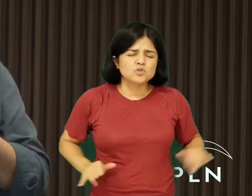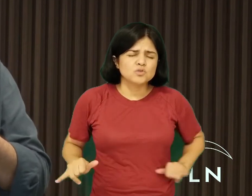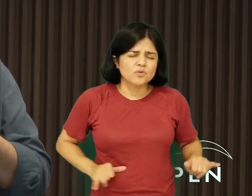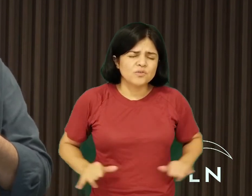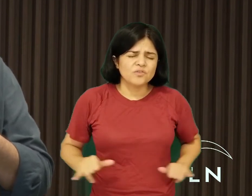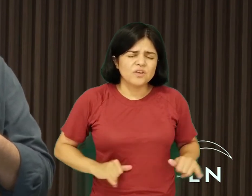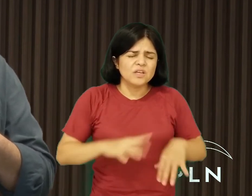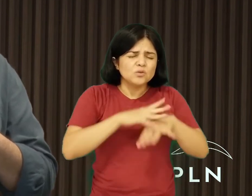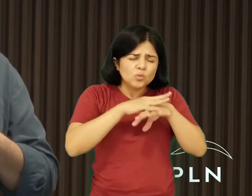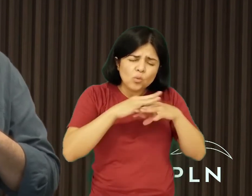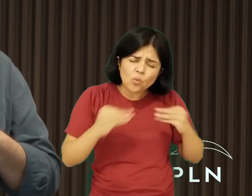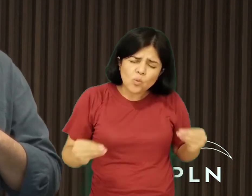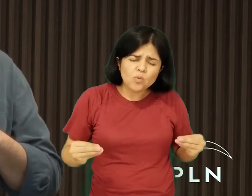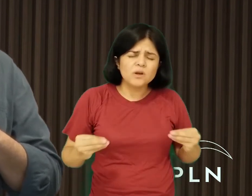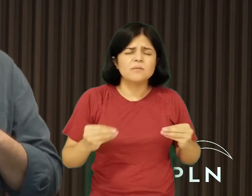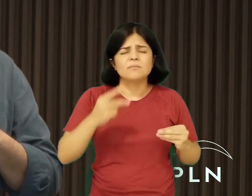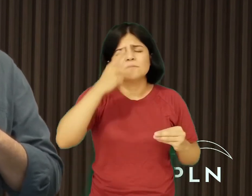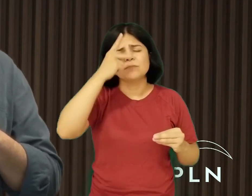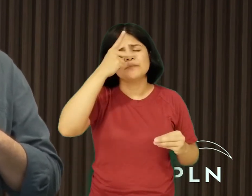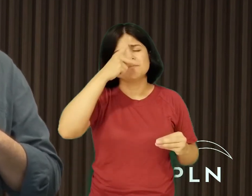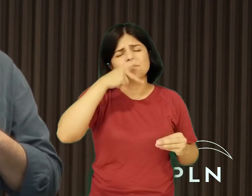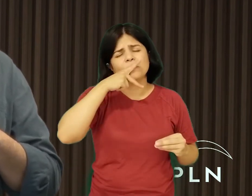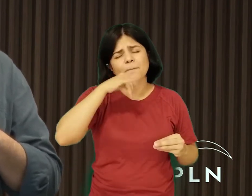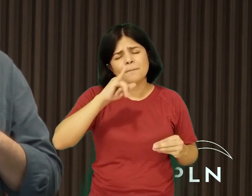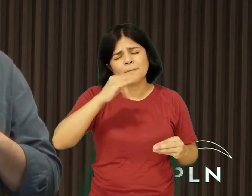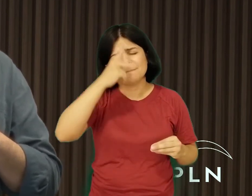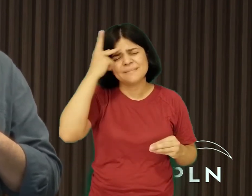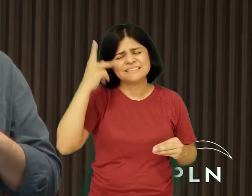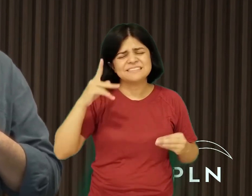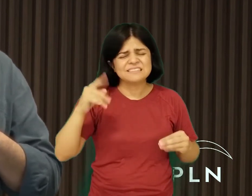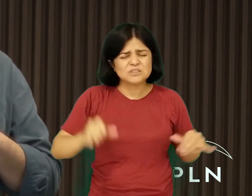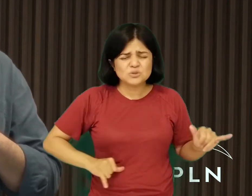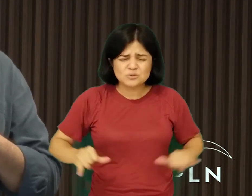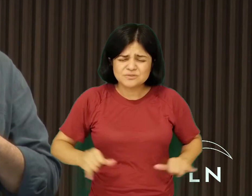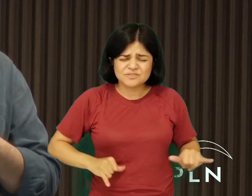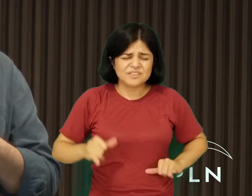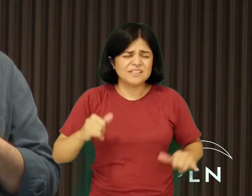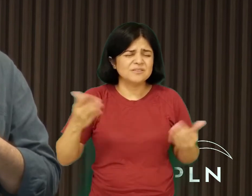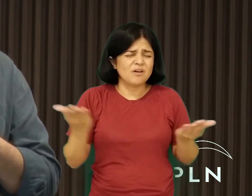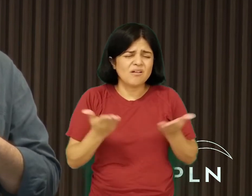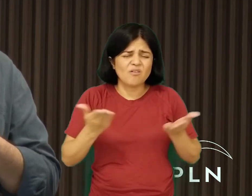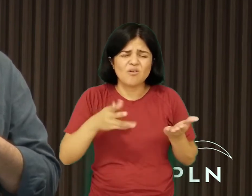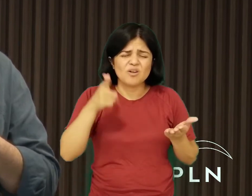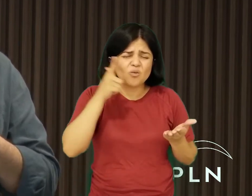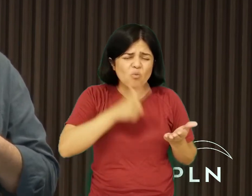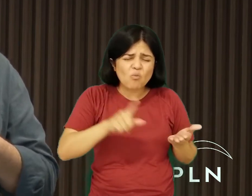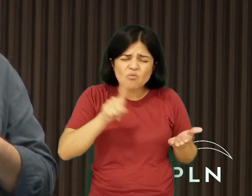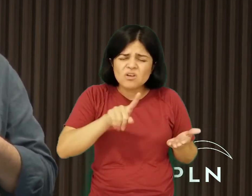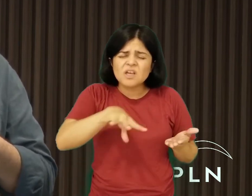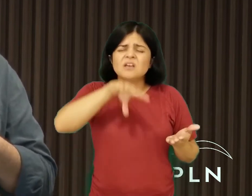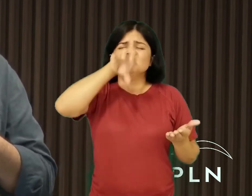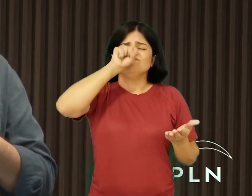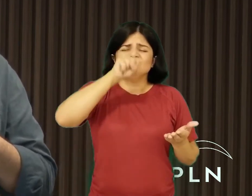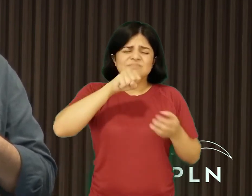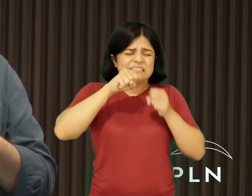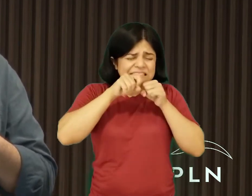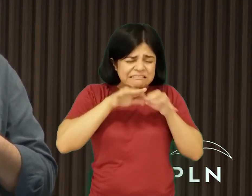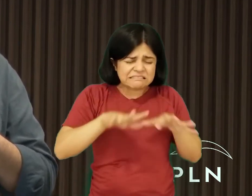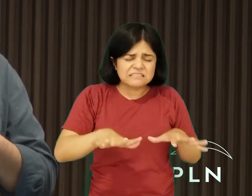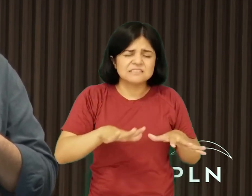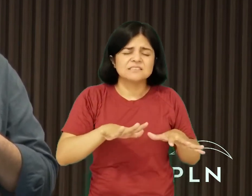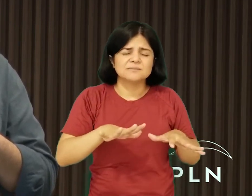aqueles que sofrem agora sem ter condições de respirar. Abençoa-os, Pai, e abençoa-nos a